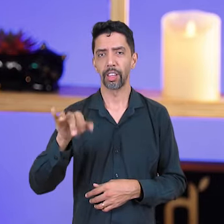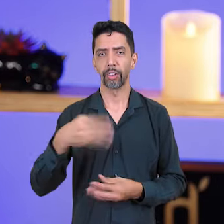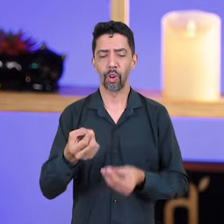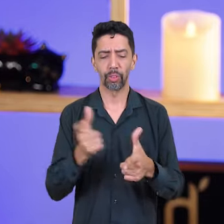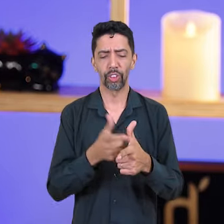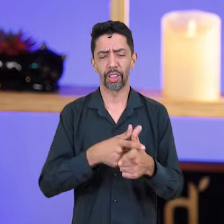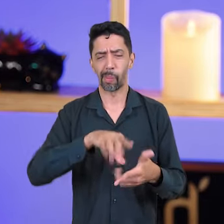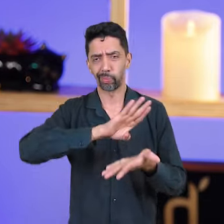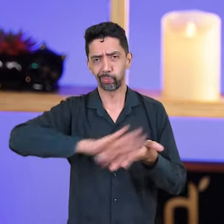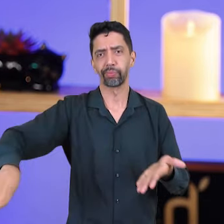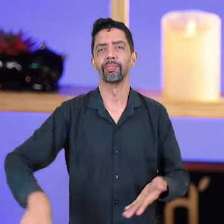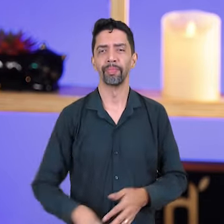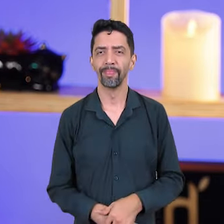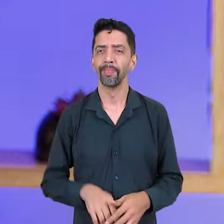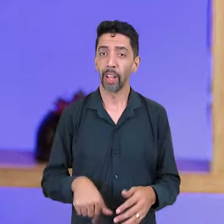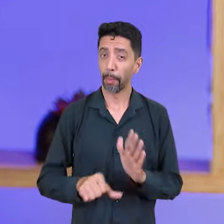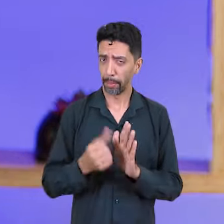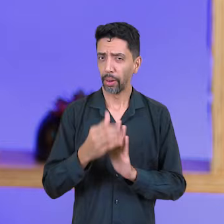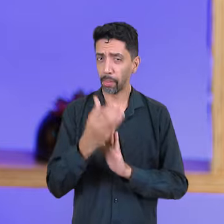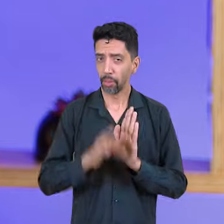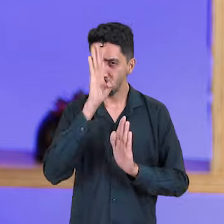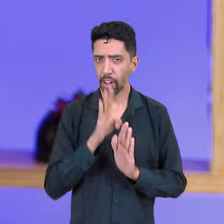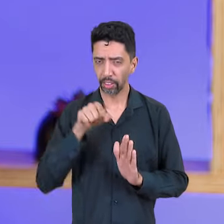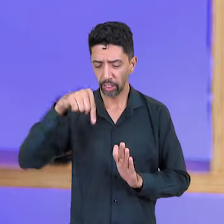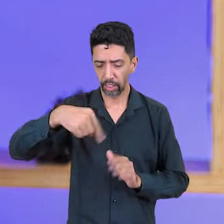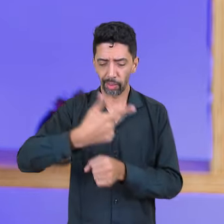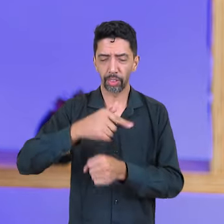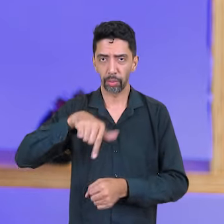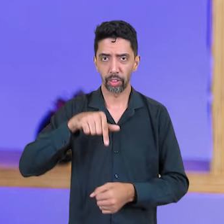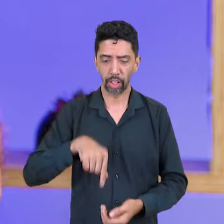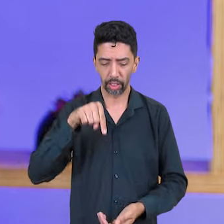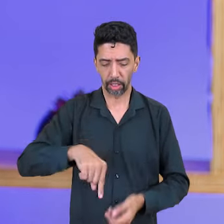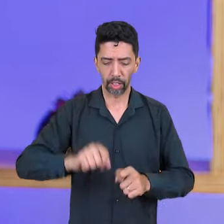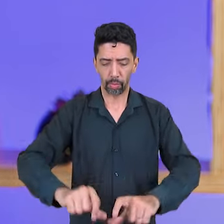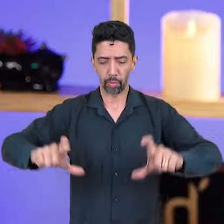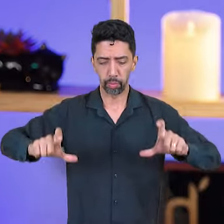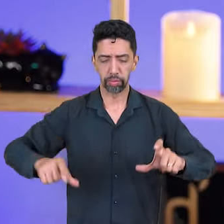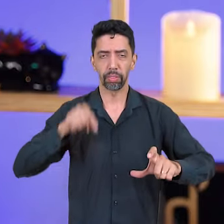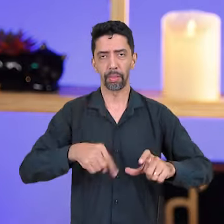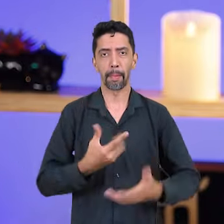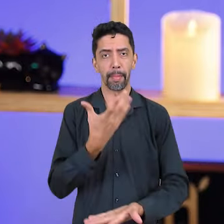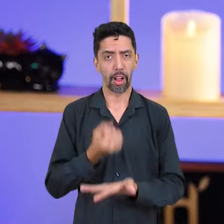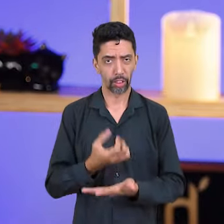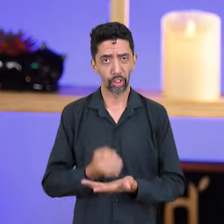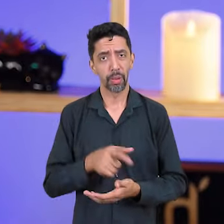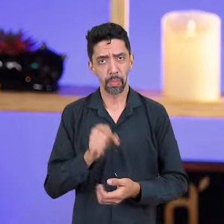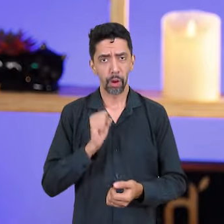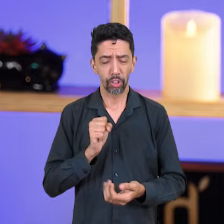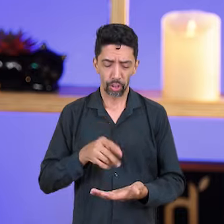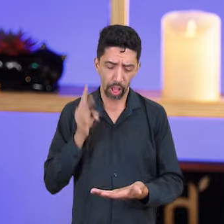da sustentabilidade financeira, do resgate do controle absoluto sobre as suas dívidas, fazendo destas